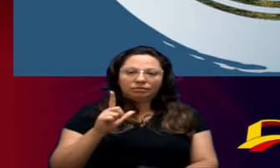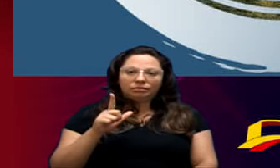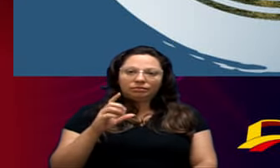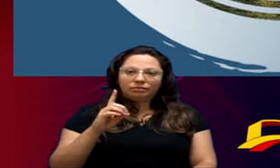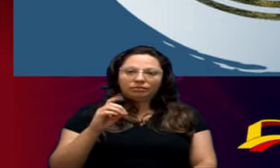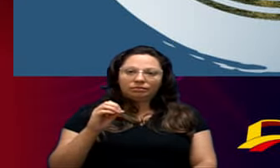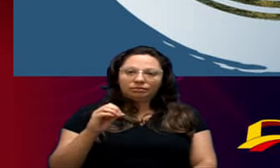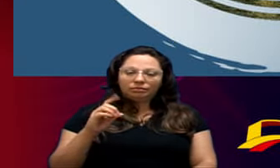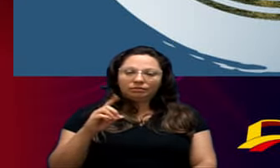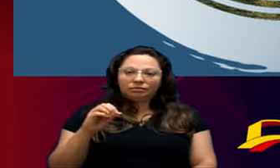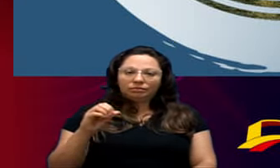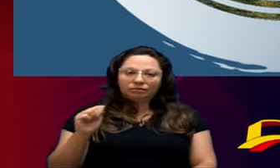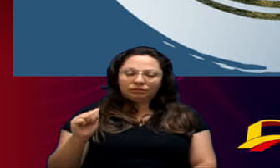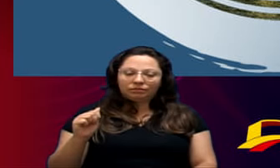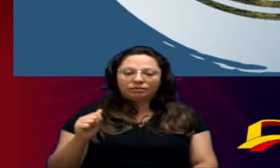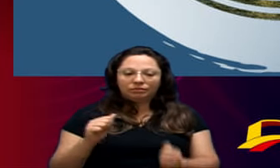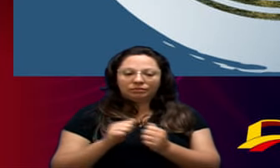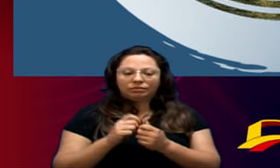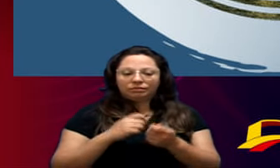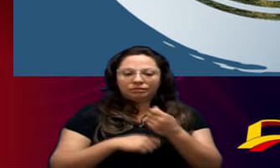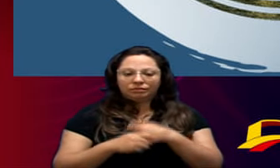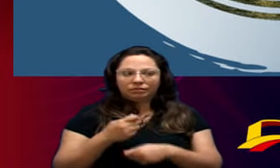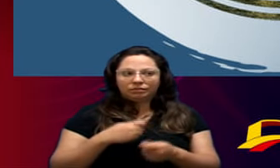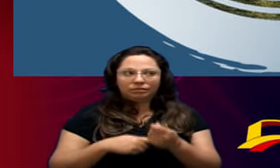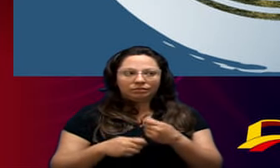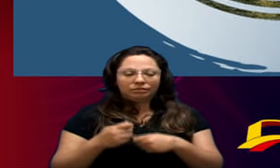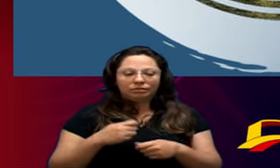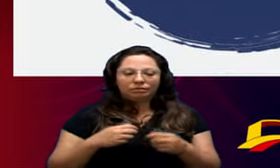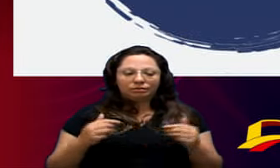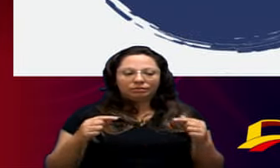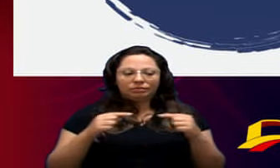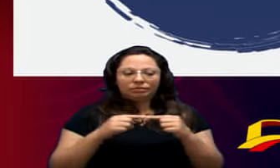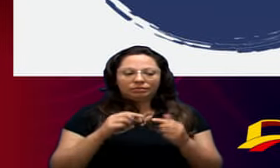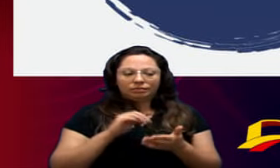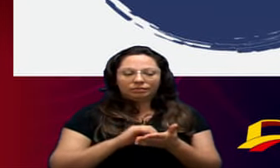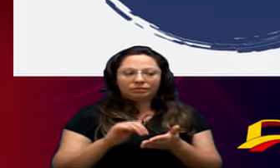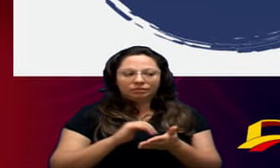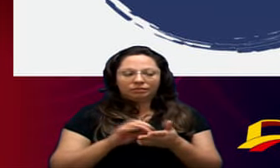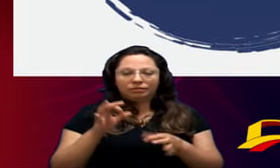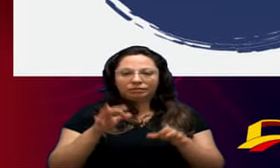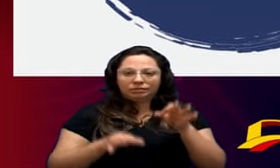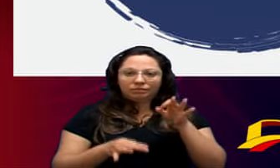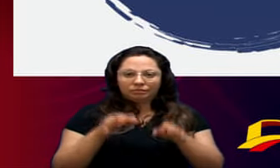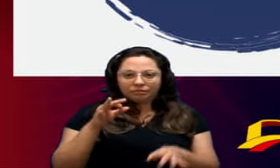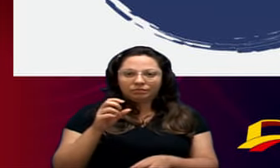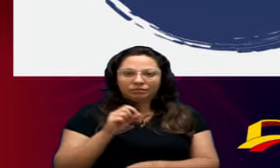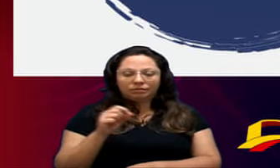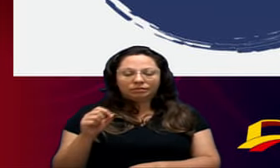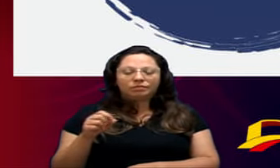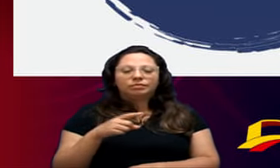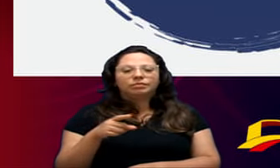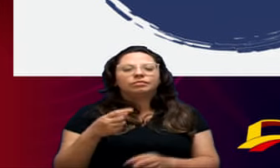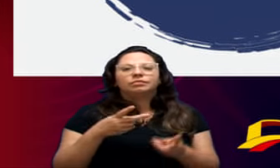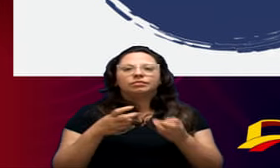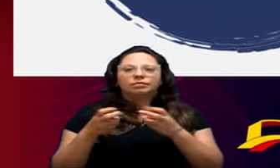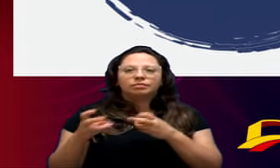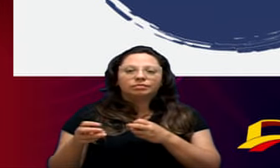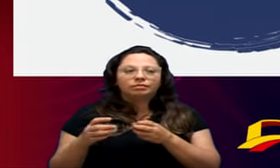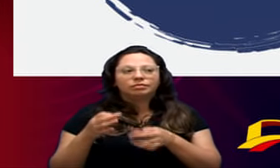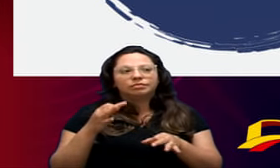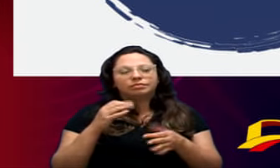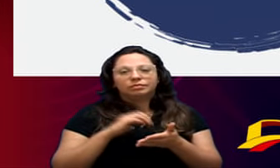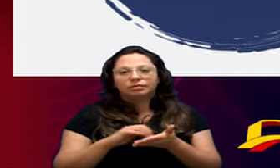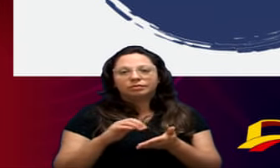tripé da legislação orçamentária né Com relação à secretaria jurídica eh vocês vão notar que a secretaria